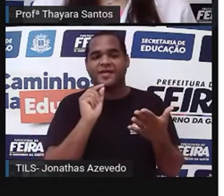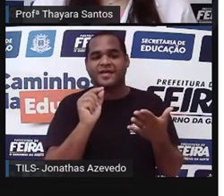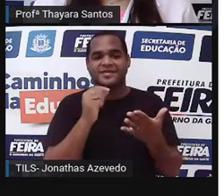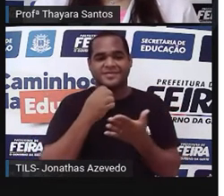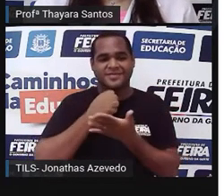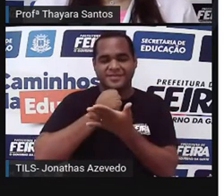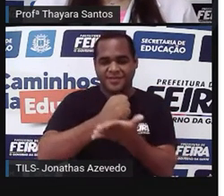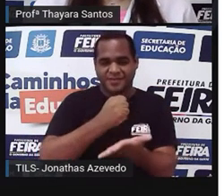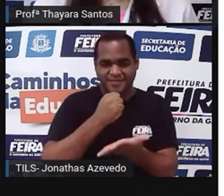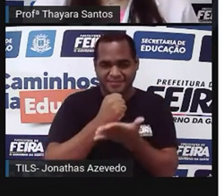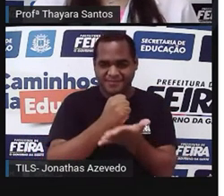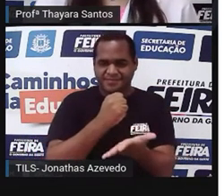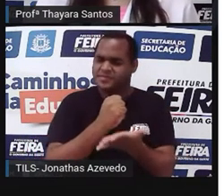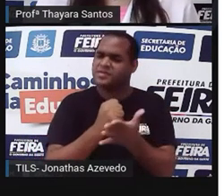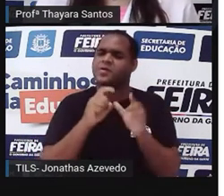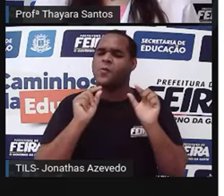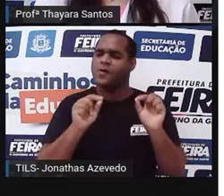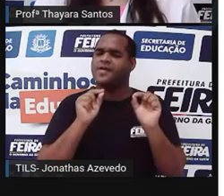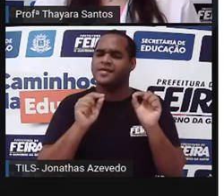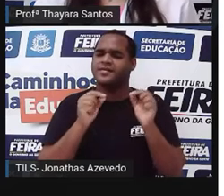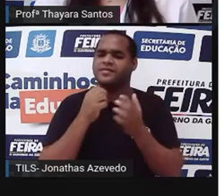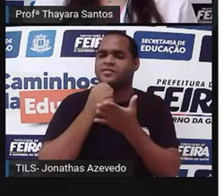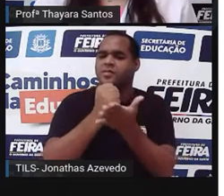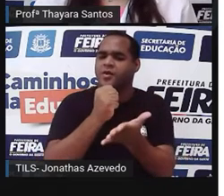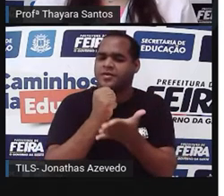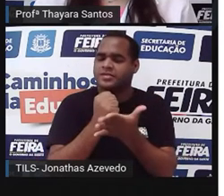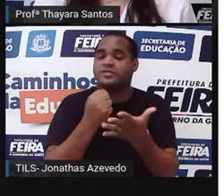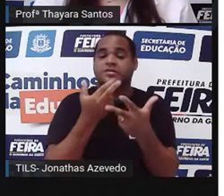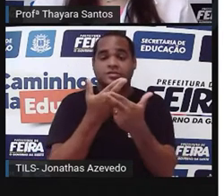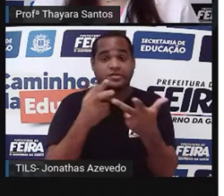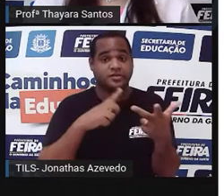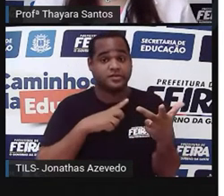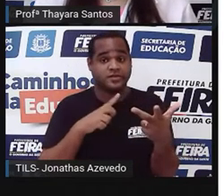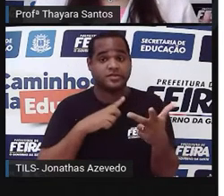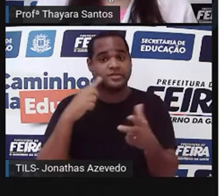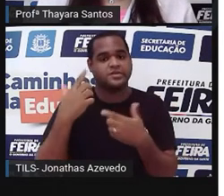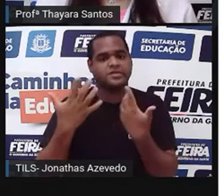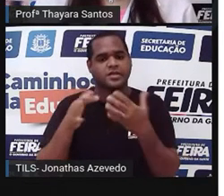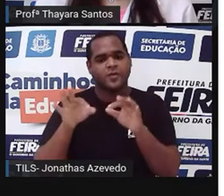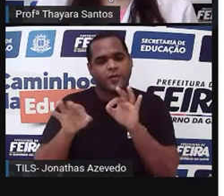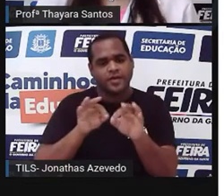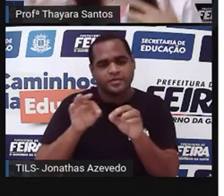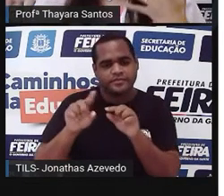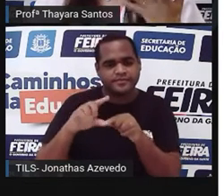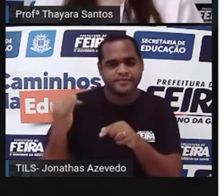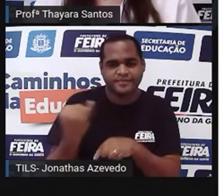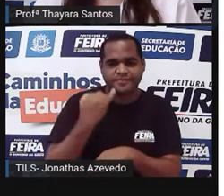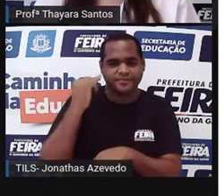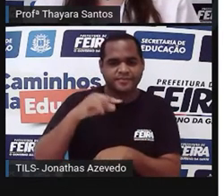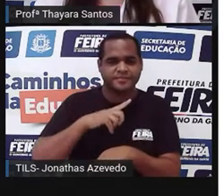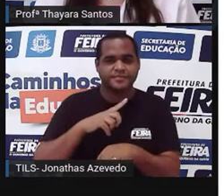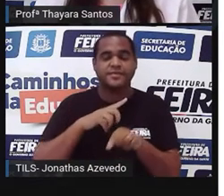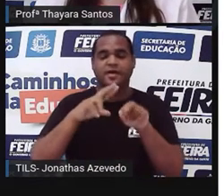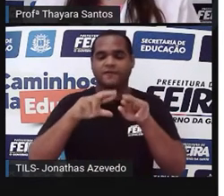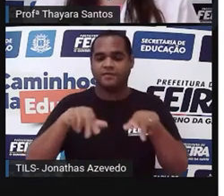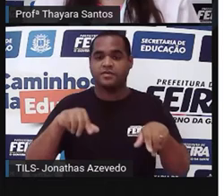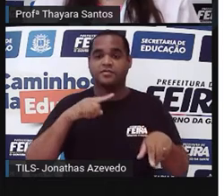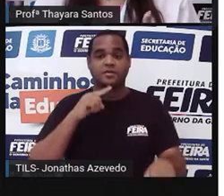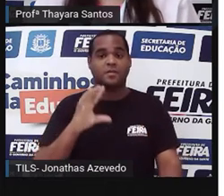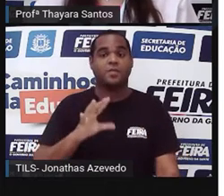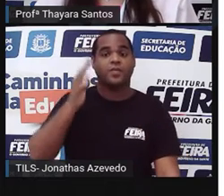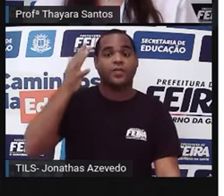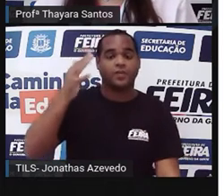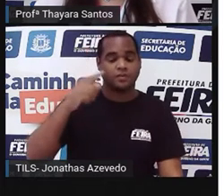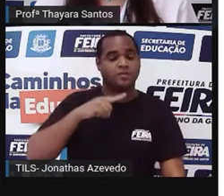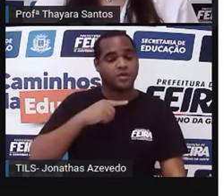de suporte. O que quer dizer isso? São aqueles serviços que são necessários para que outros serviços aconteçam, outros